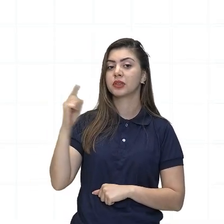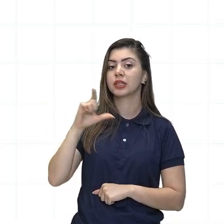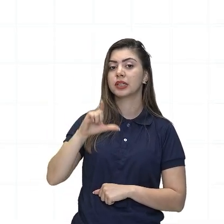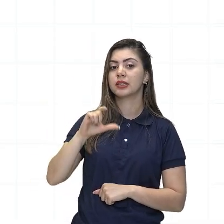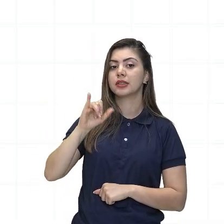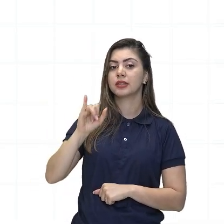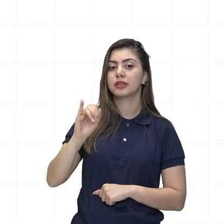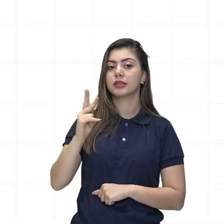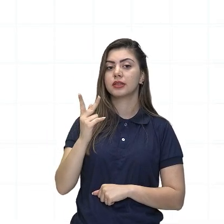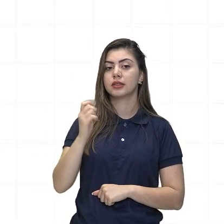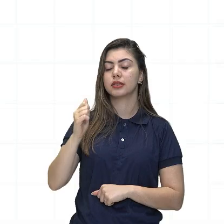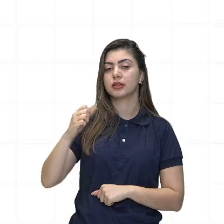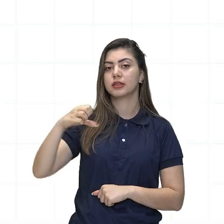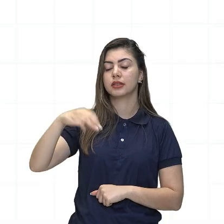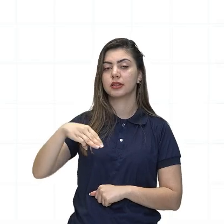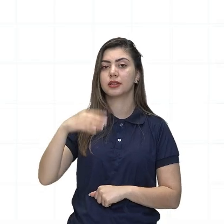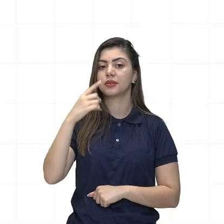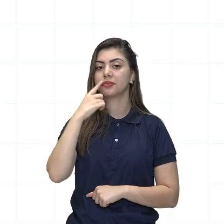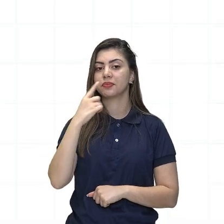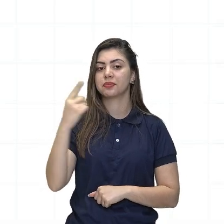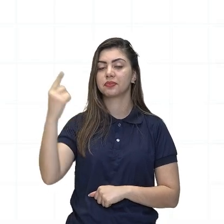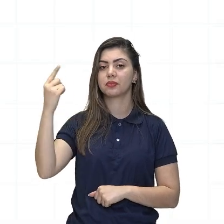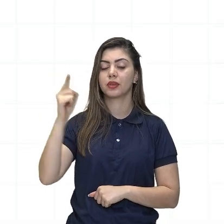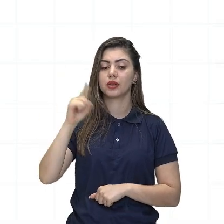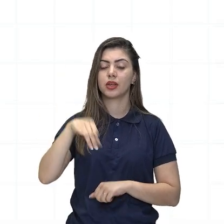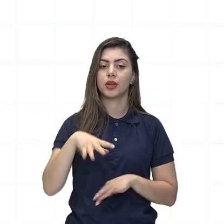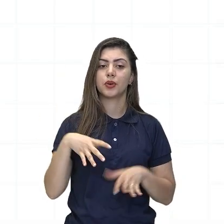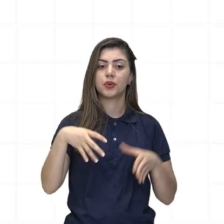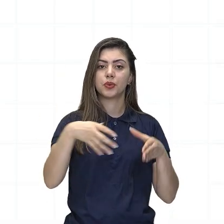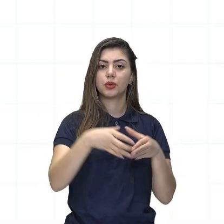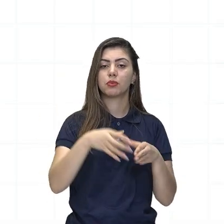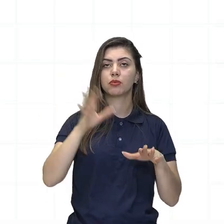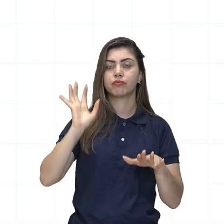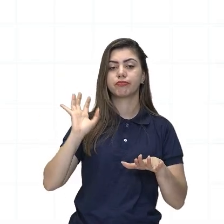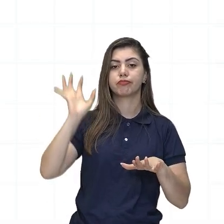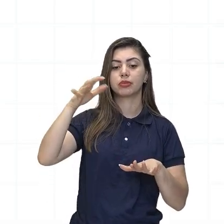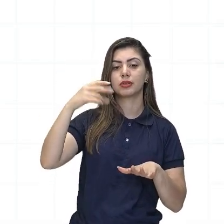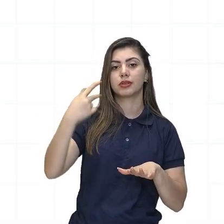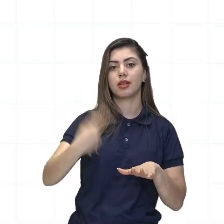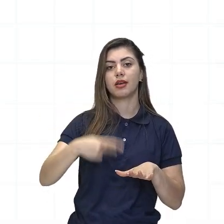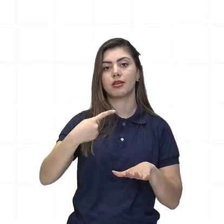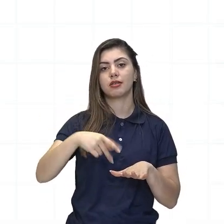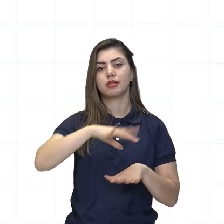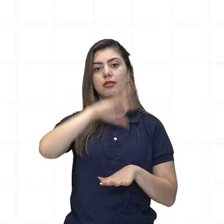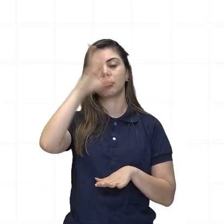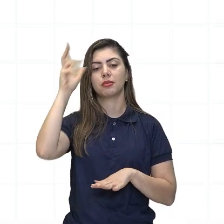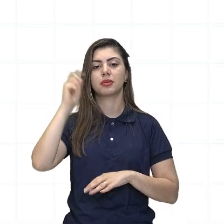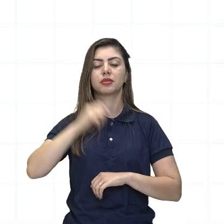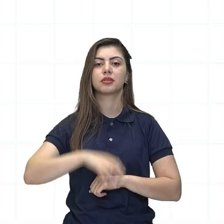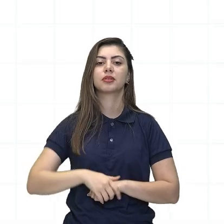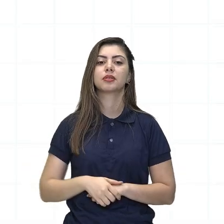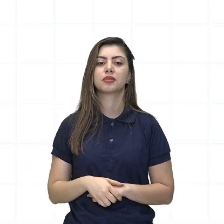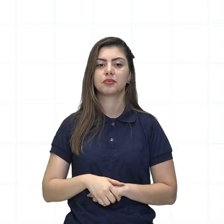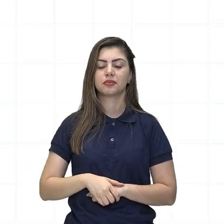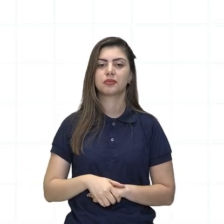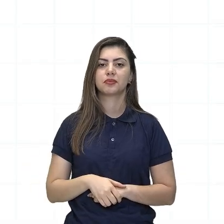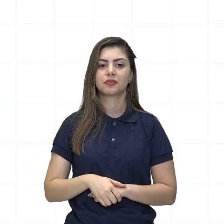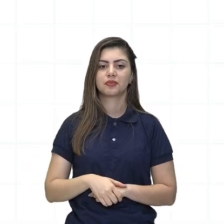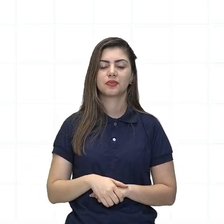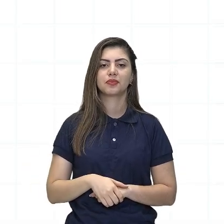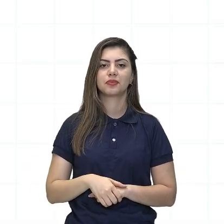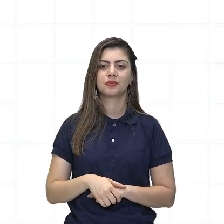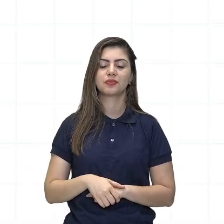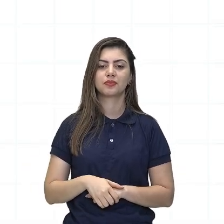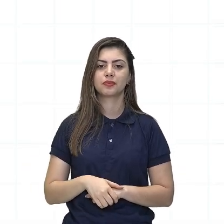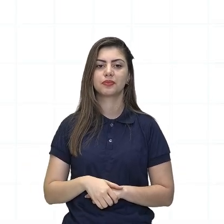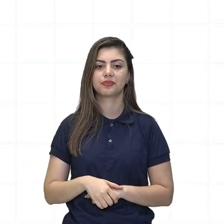Liga de Handebol do Amazonas. Muito bem, gente. Então, com